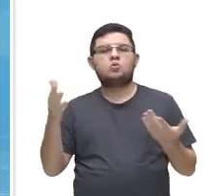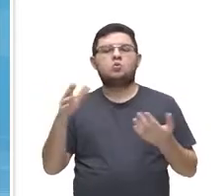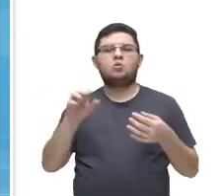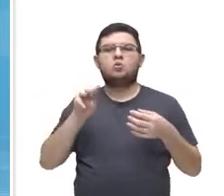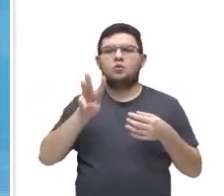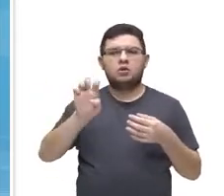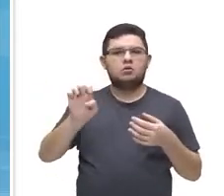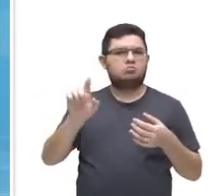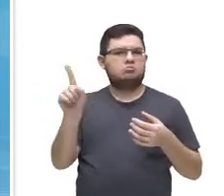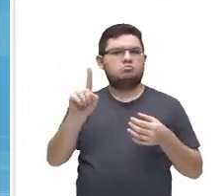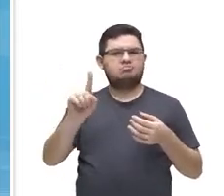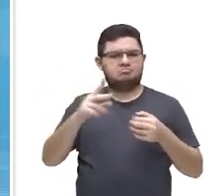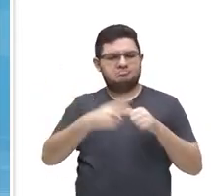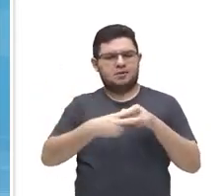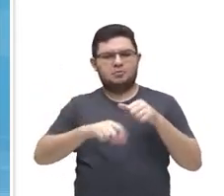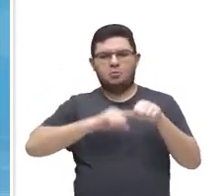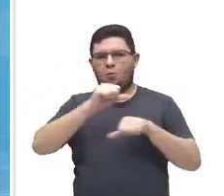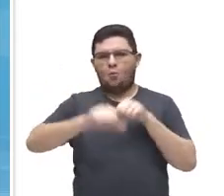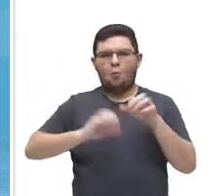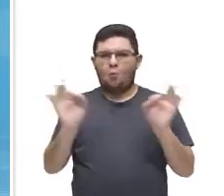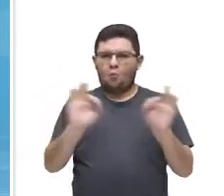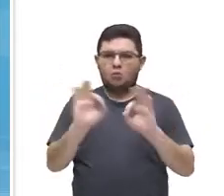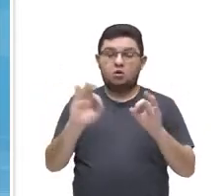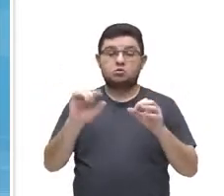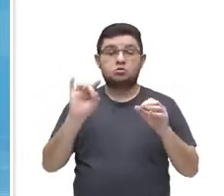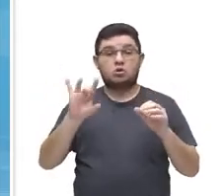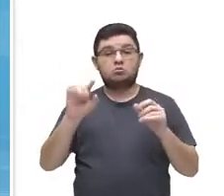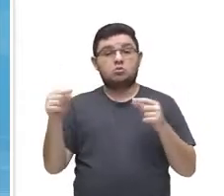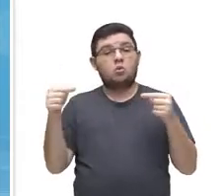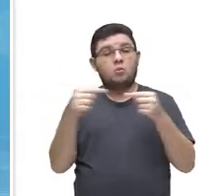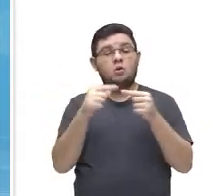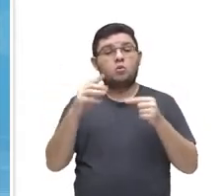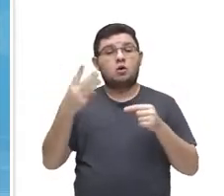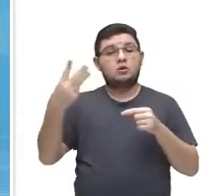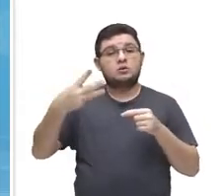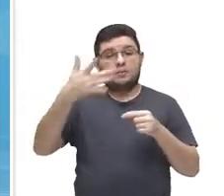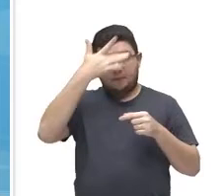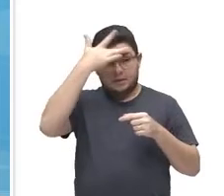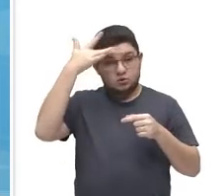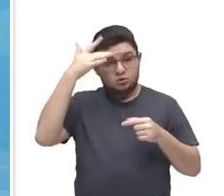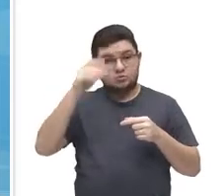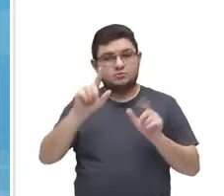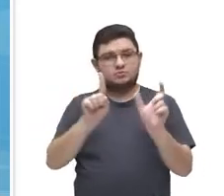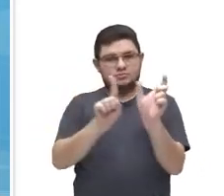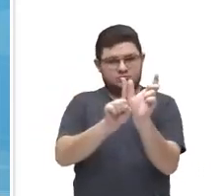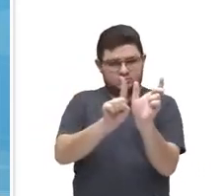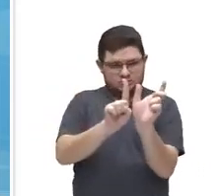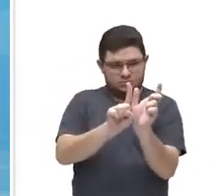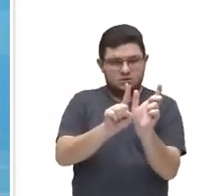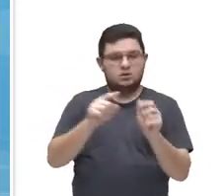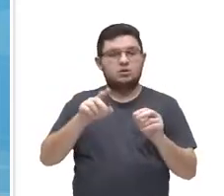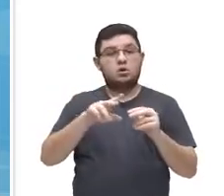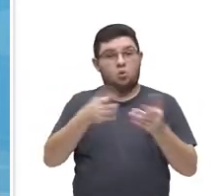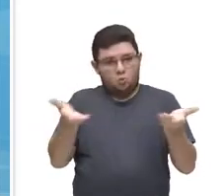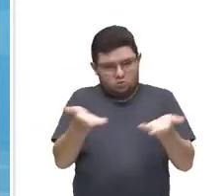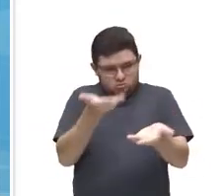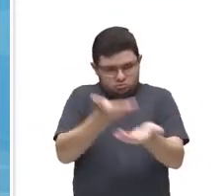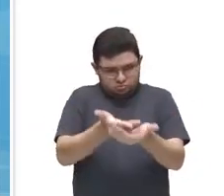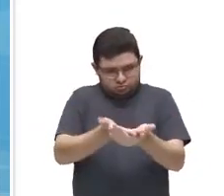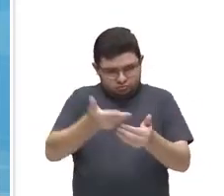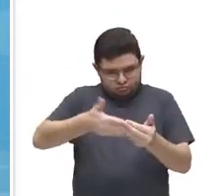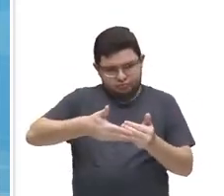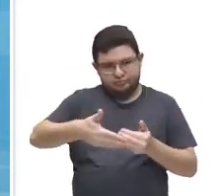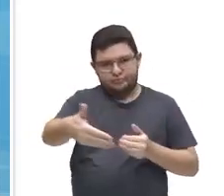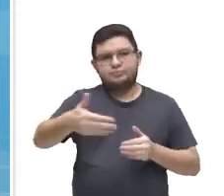they, não há mudança, tá certo? Só acontece, então, na terceira pessoa do singular. E é exatamente isso que nós vamos explorar agora. Olha só,